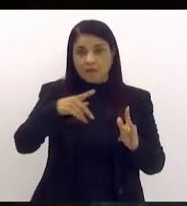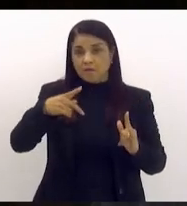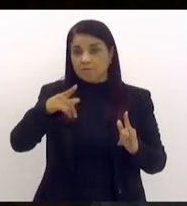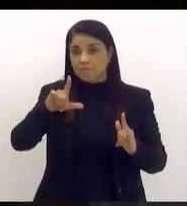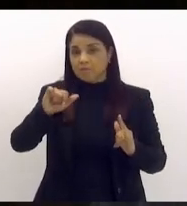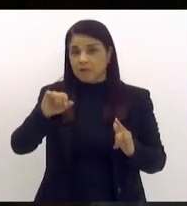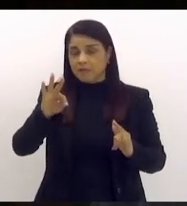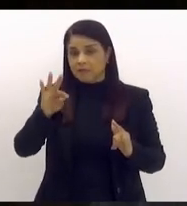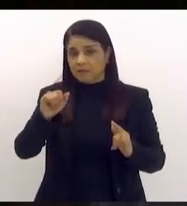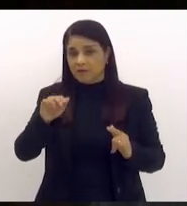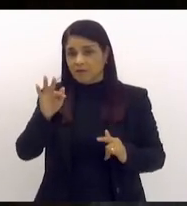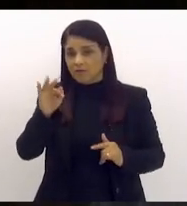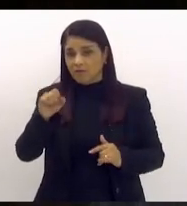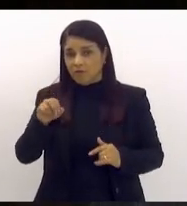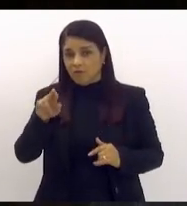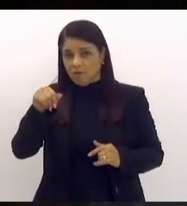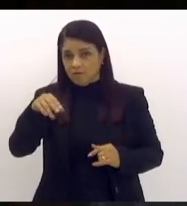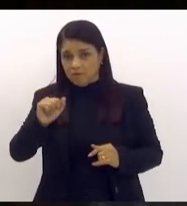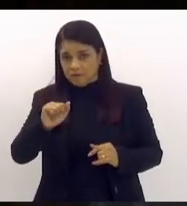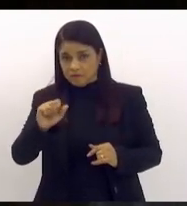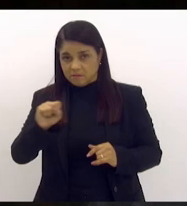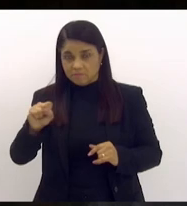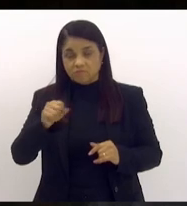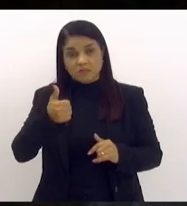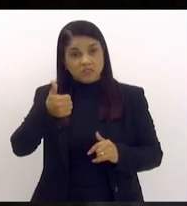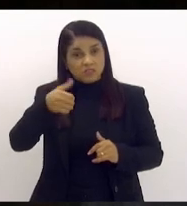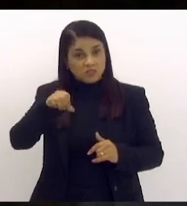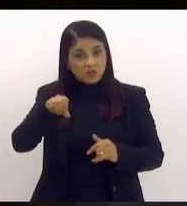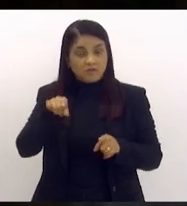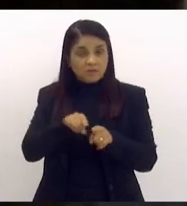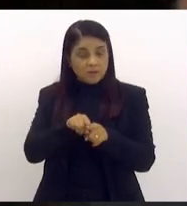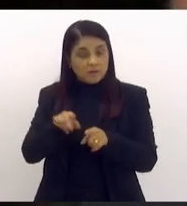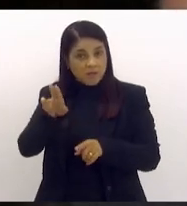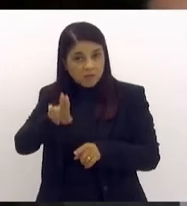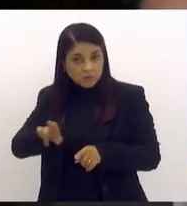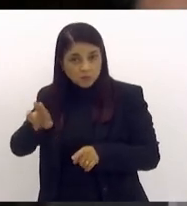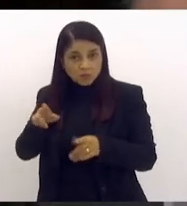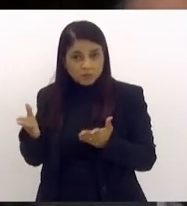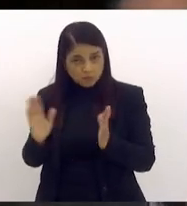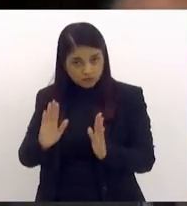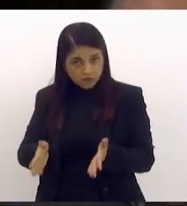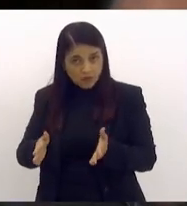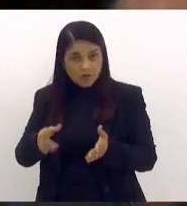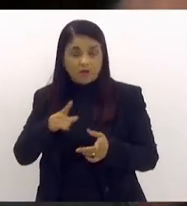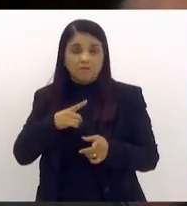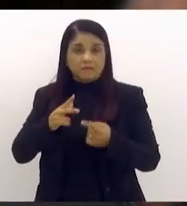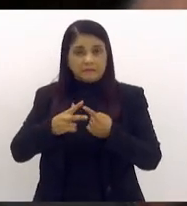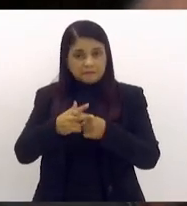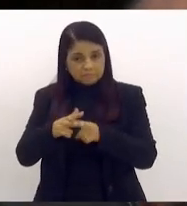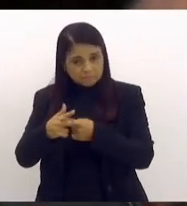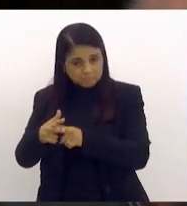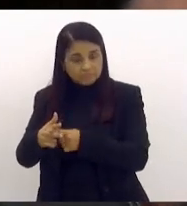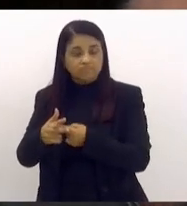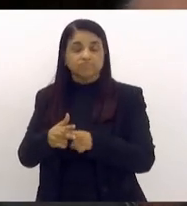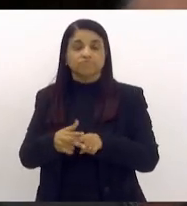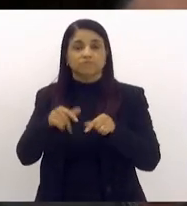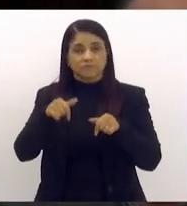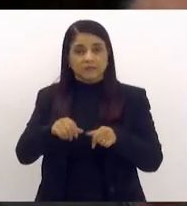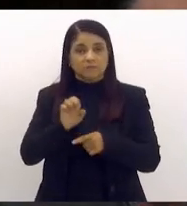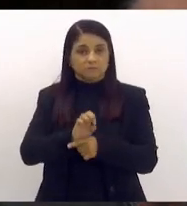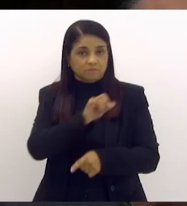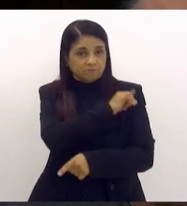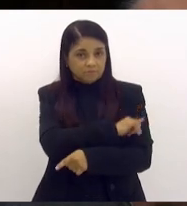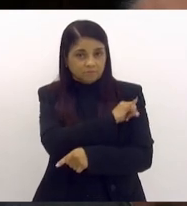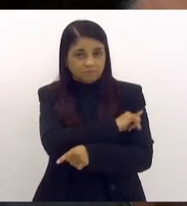tem descomissionamento das das plataformas que estão em uso atualmente que precisam que precisa ser feito aqui também no Rio de Janeiro